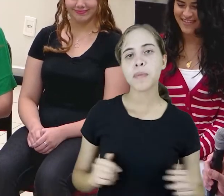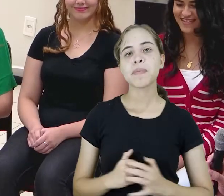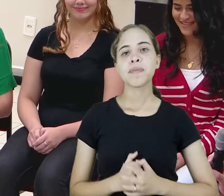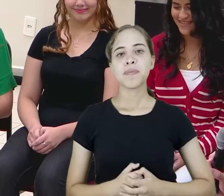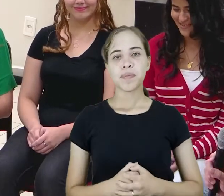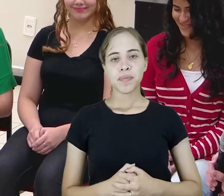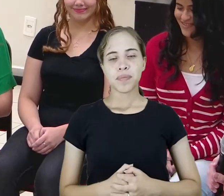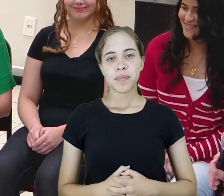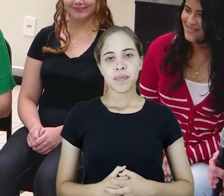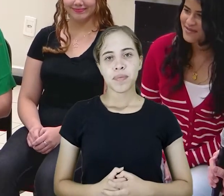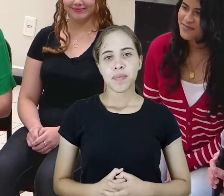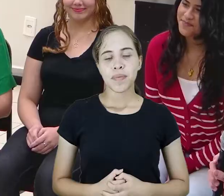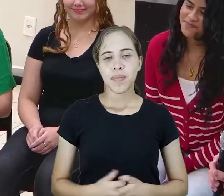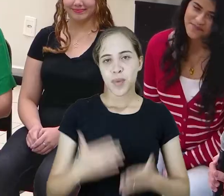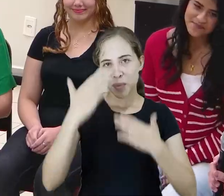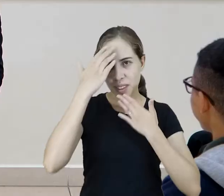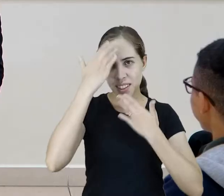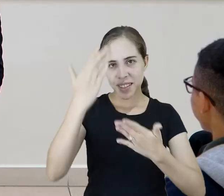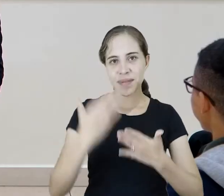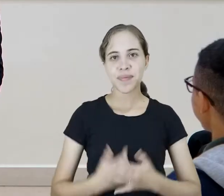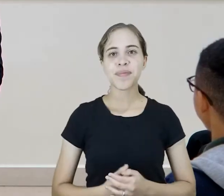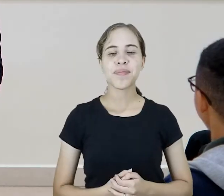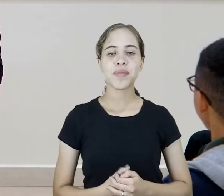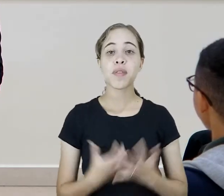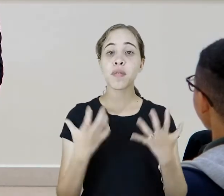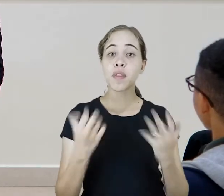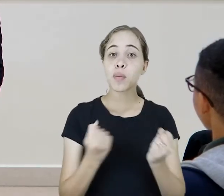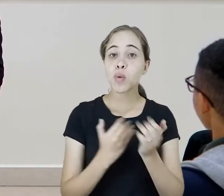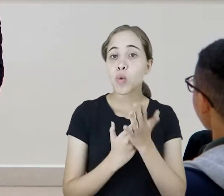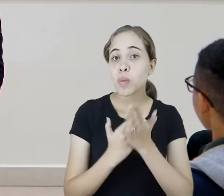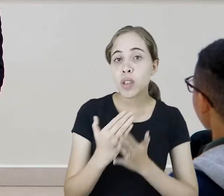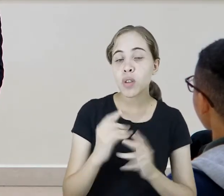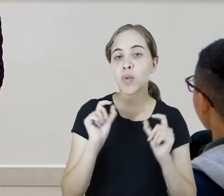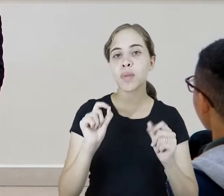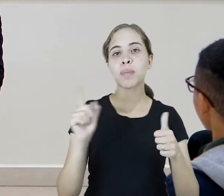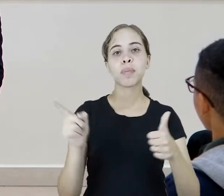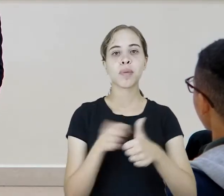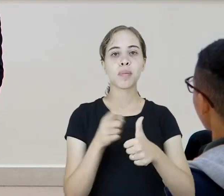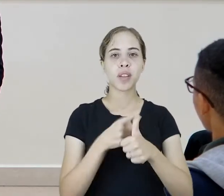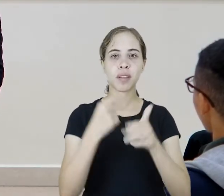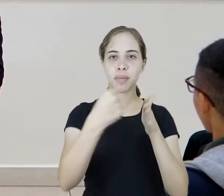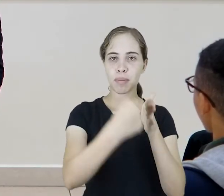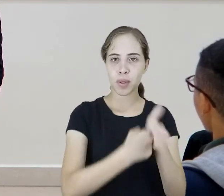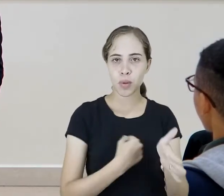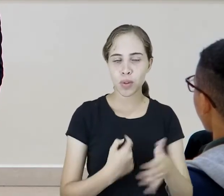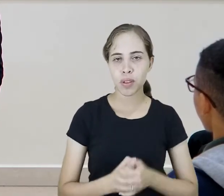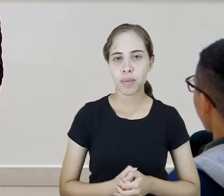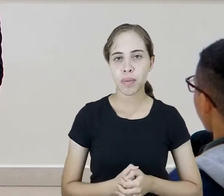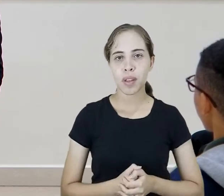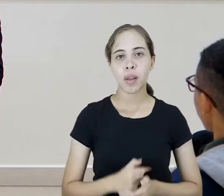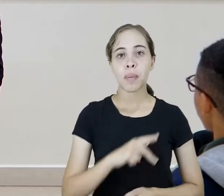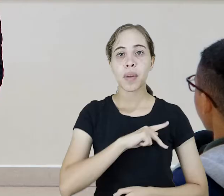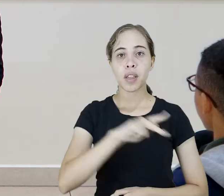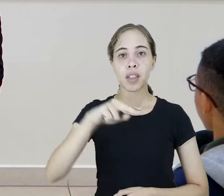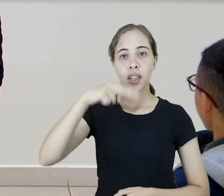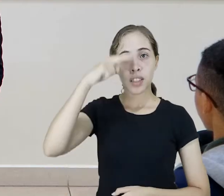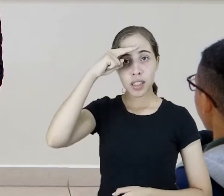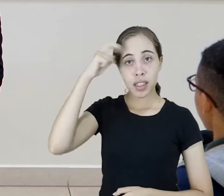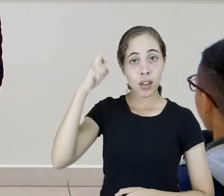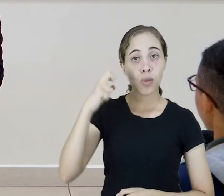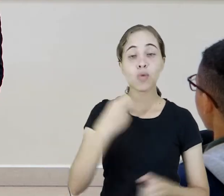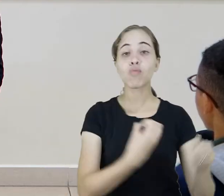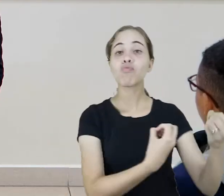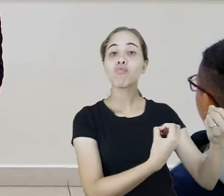Bom, obrigado. Vamos começar com a primeira pergunta. O presidente Nelson